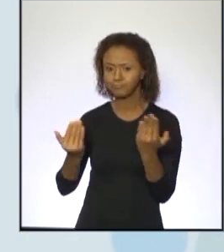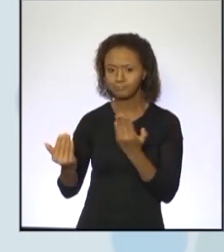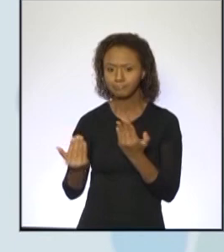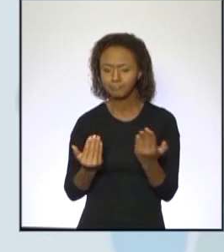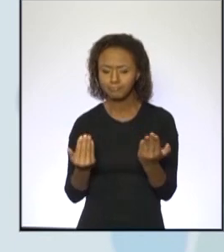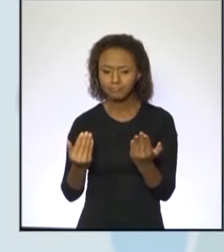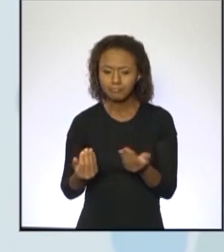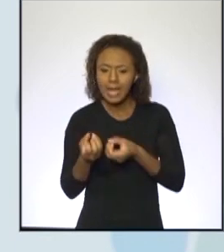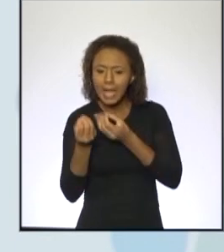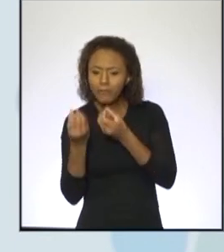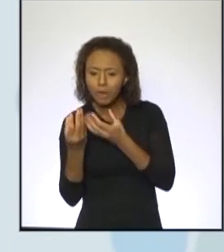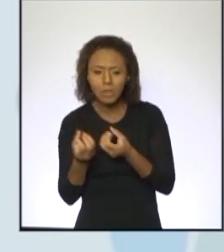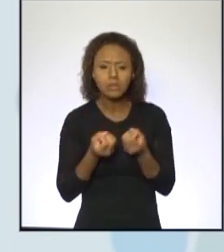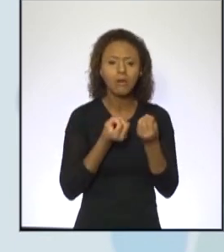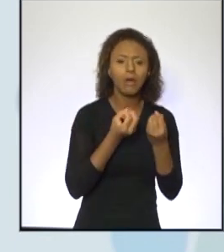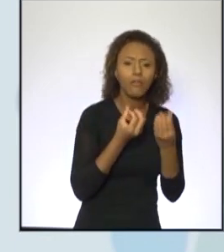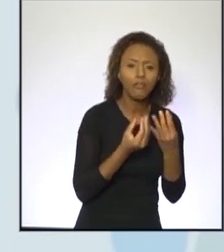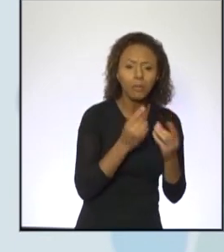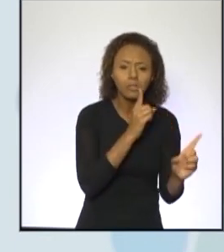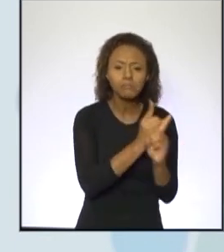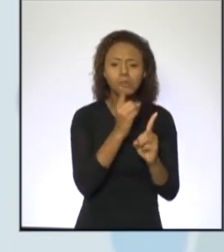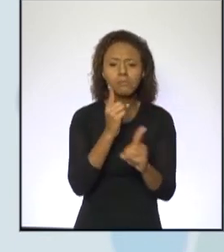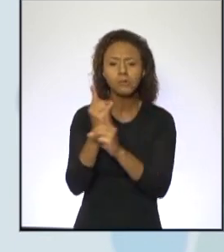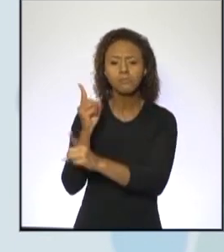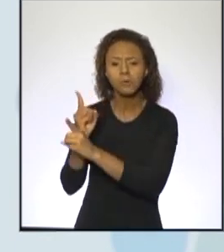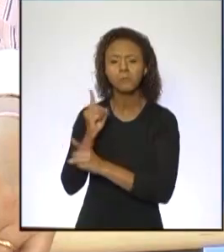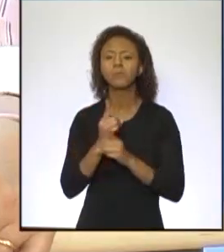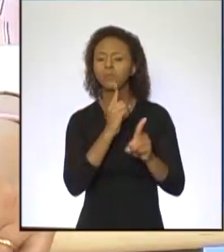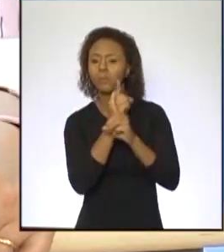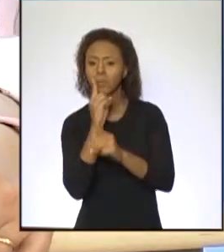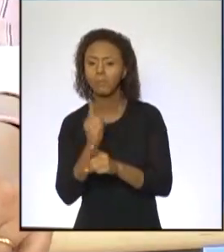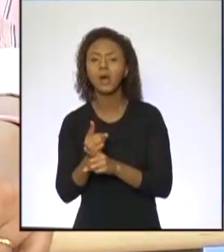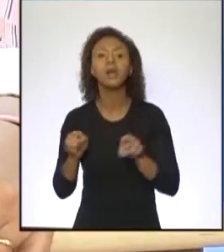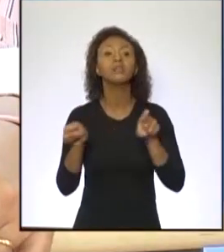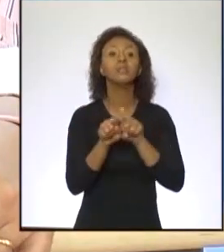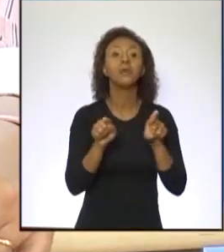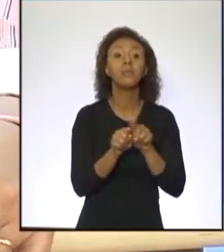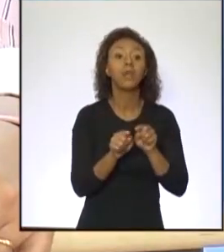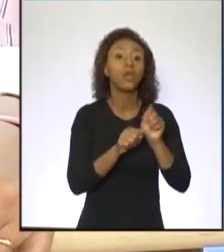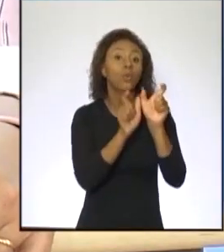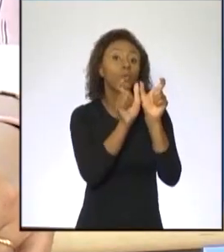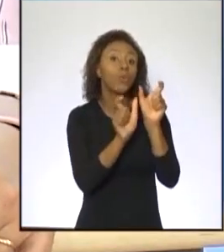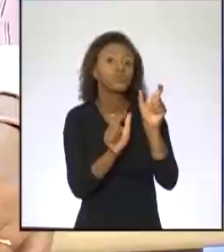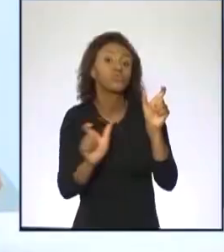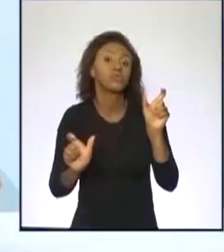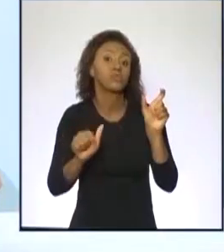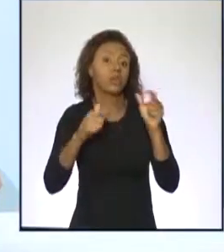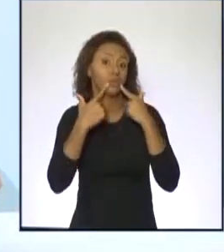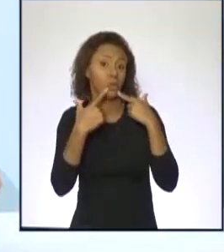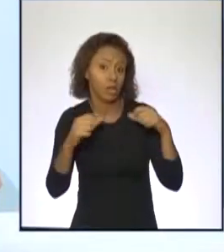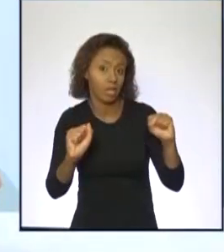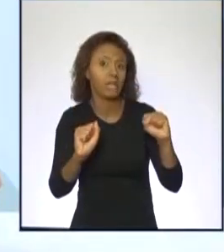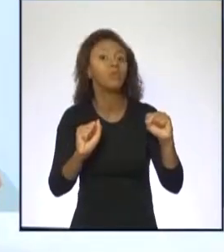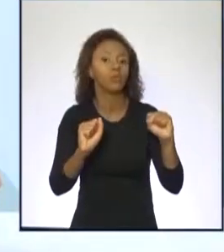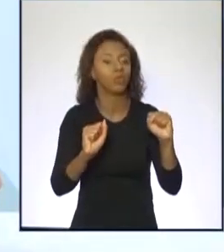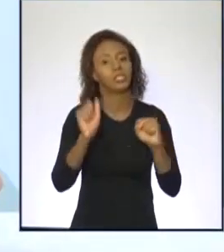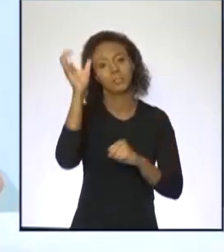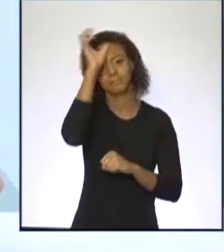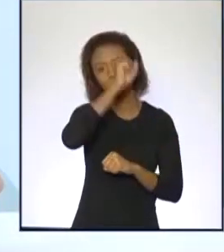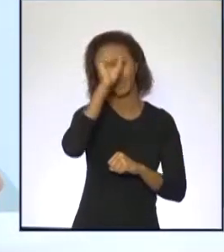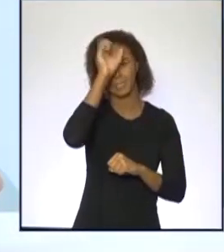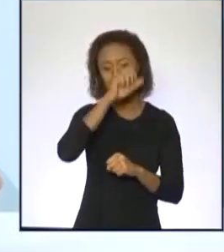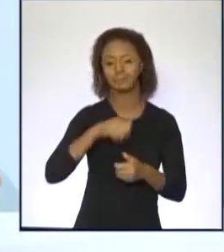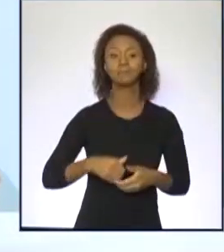a reflexão sobre alguns conceitos linguísticos. Muito bom. Então, vamos